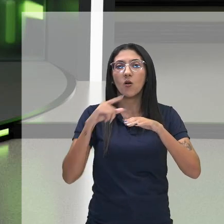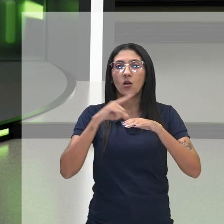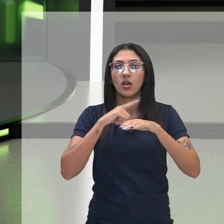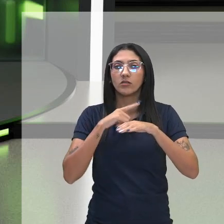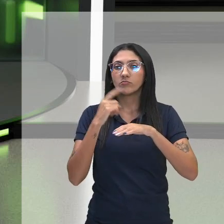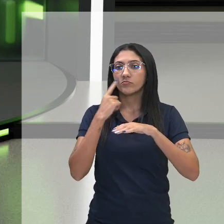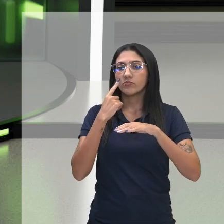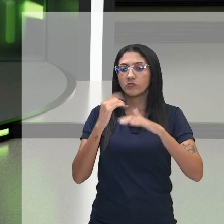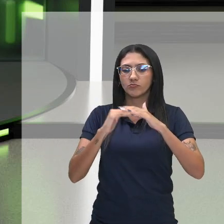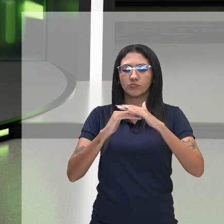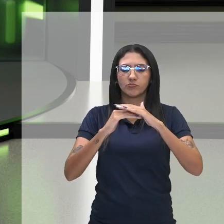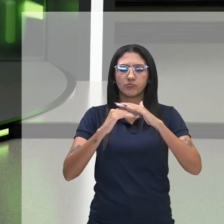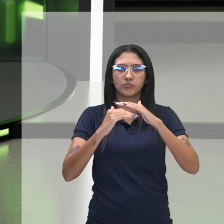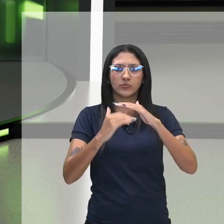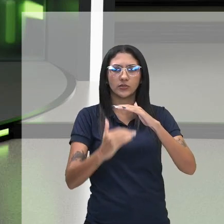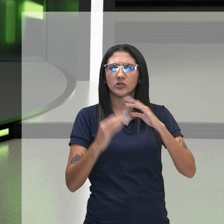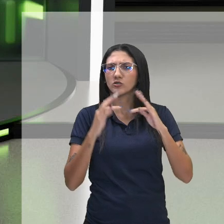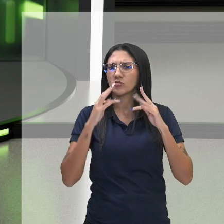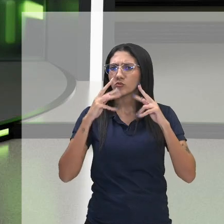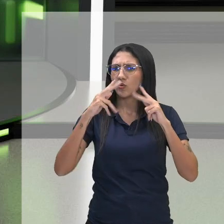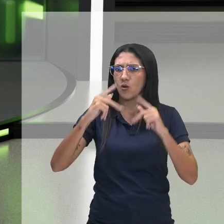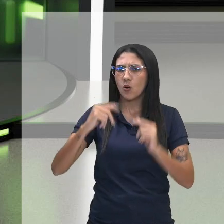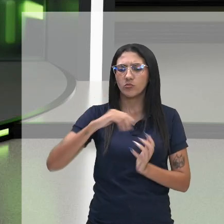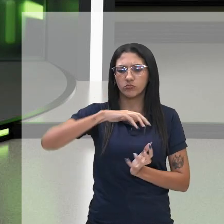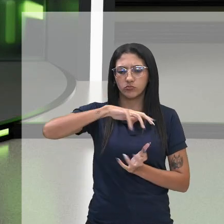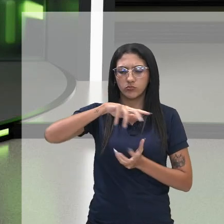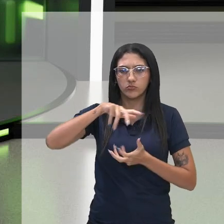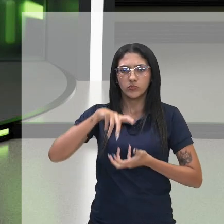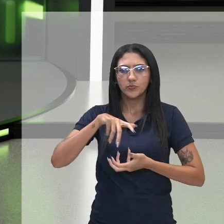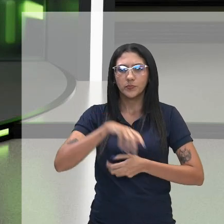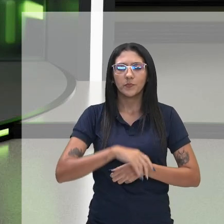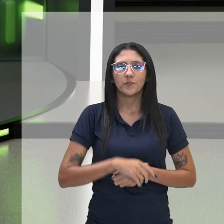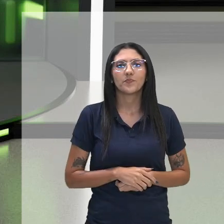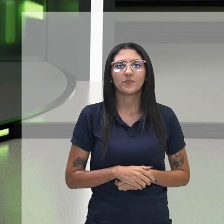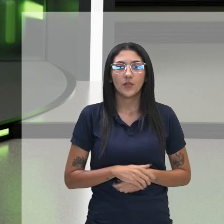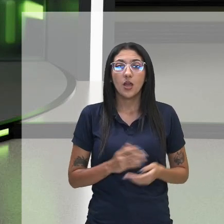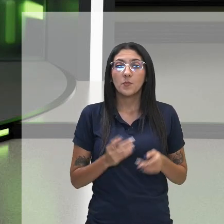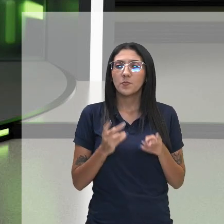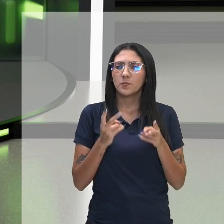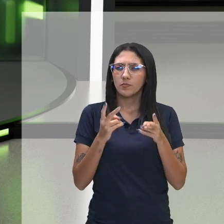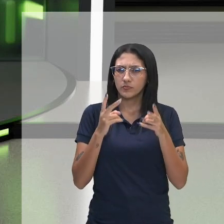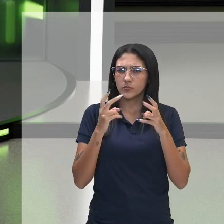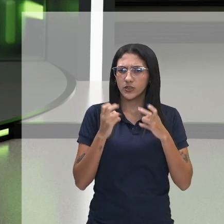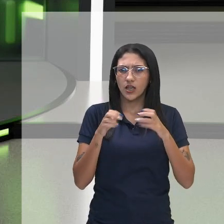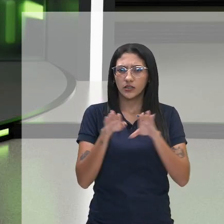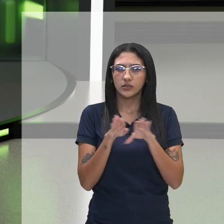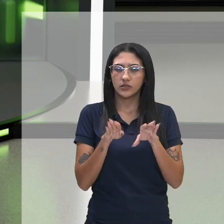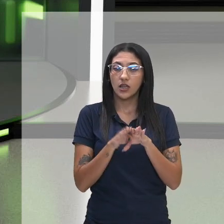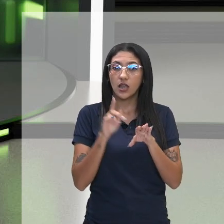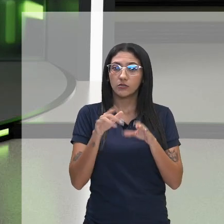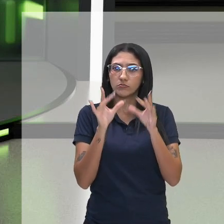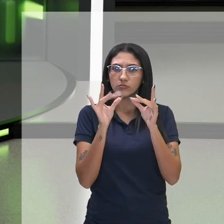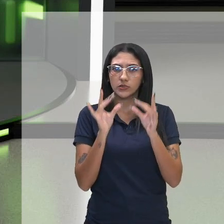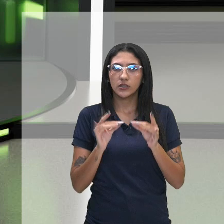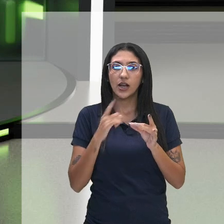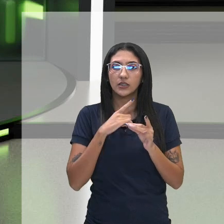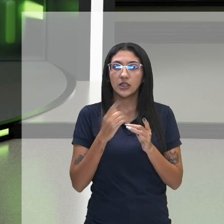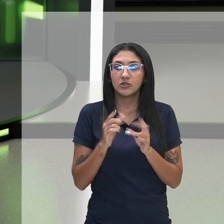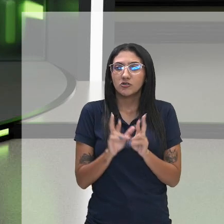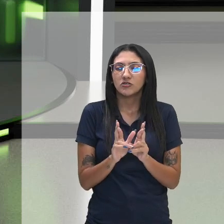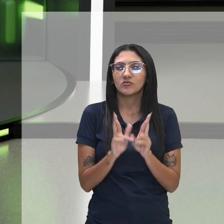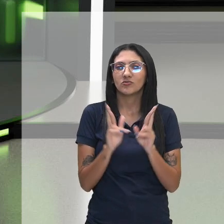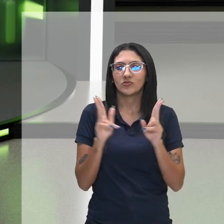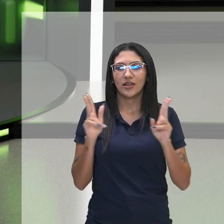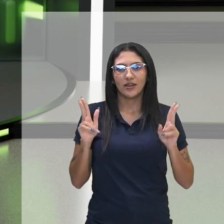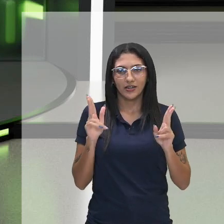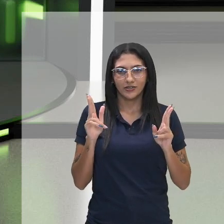ó, em todas as regiões. Então, observem também com bastante calma que existem diferentes placas, né? Então, a